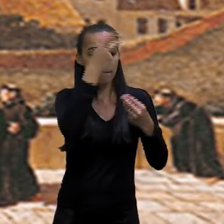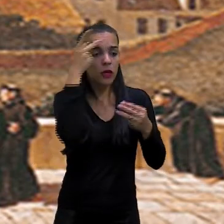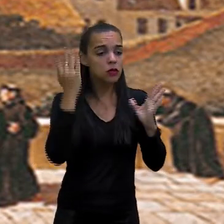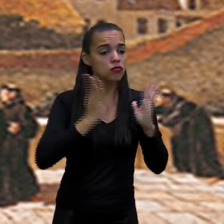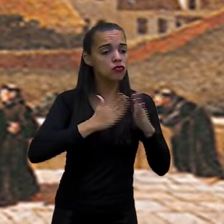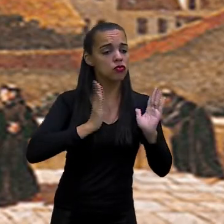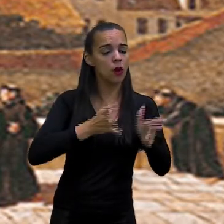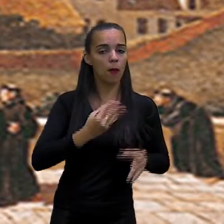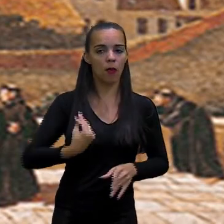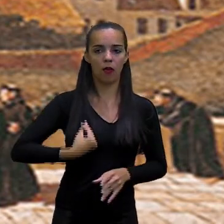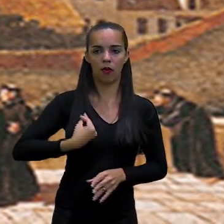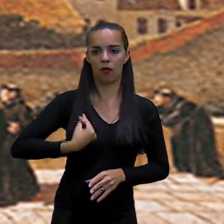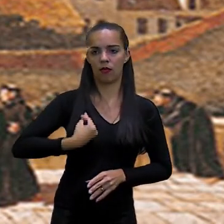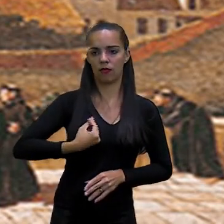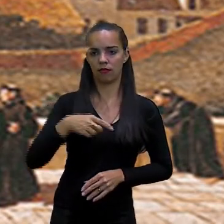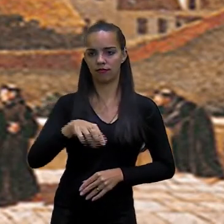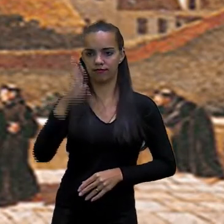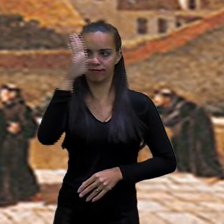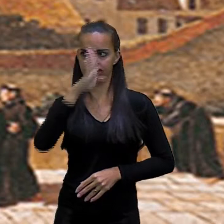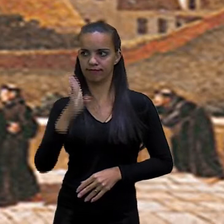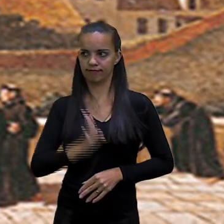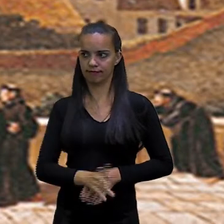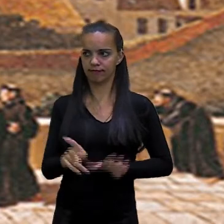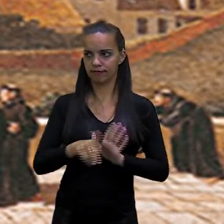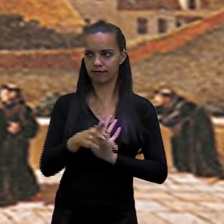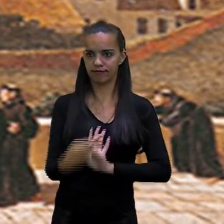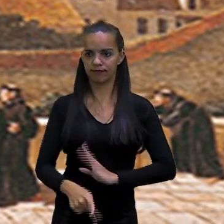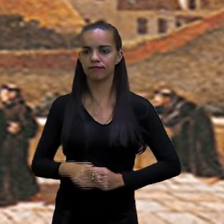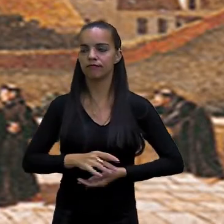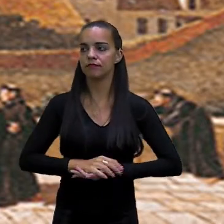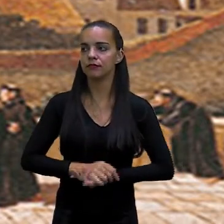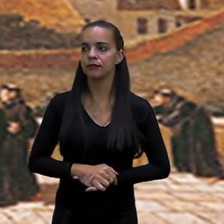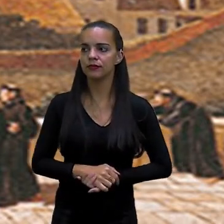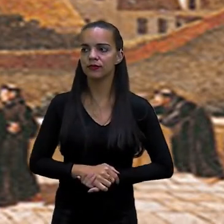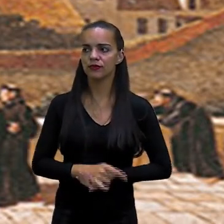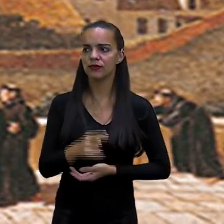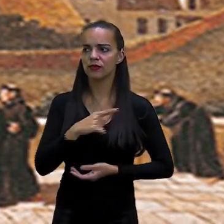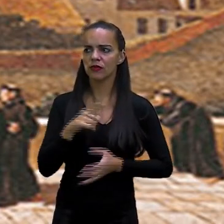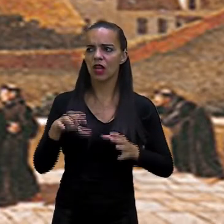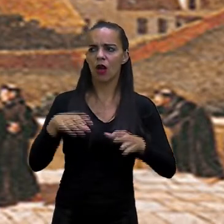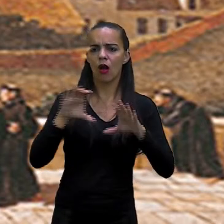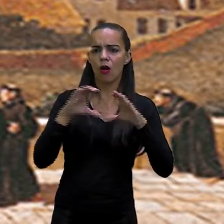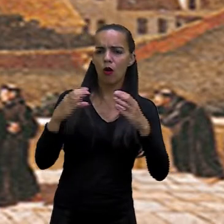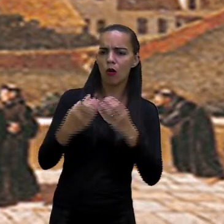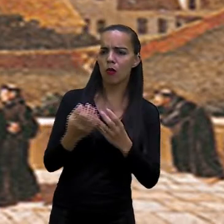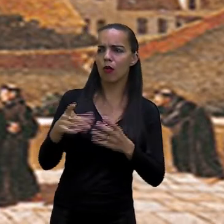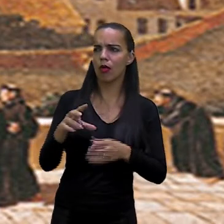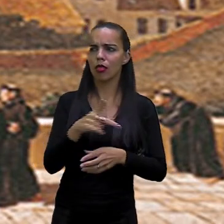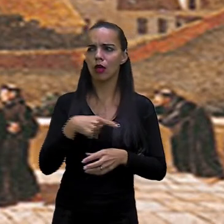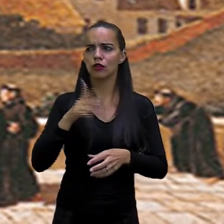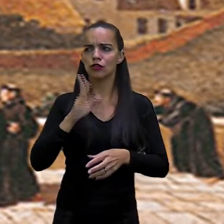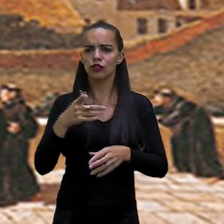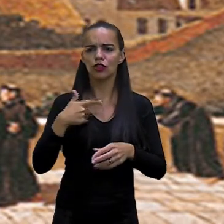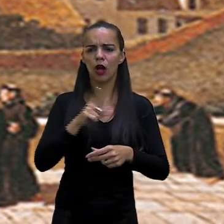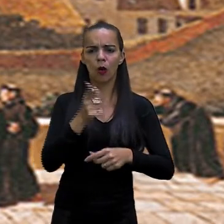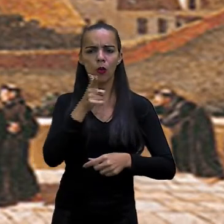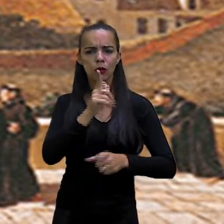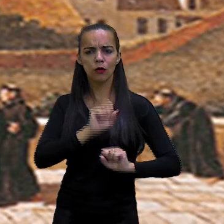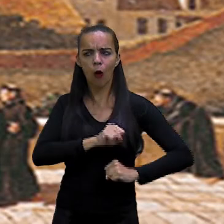na miscigenação que compõe até hoje a nossa raça. A unidade territorial não teria